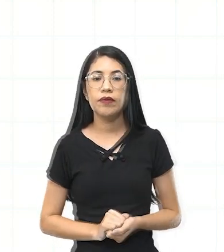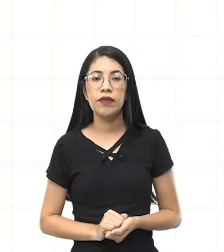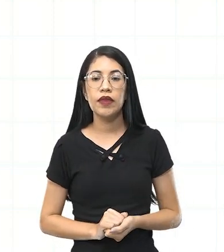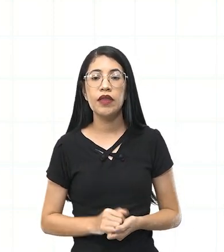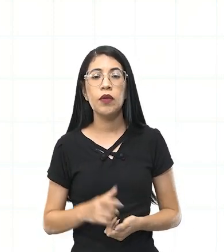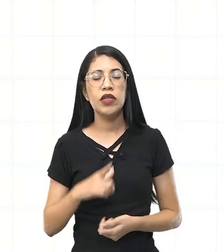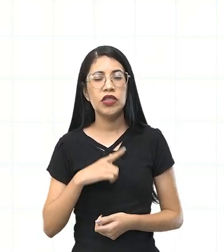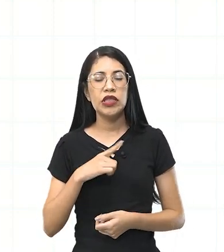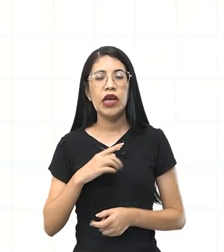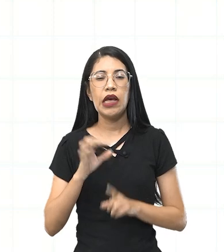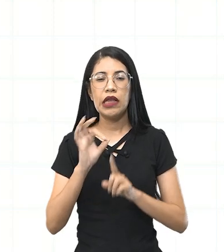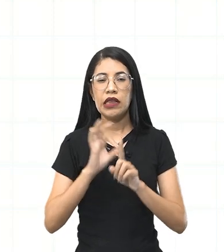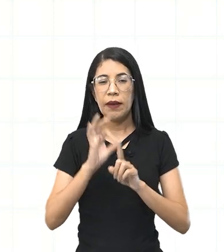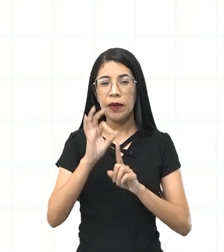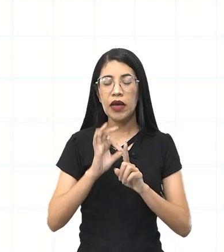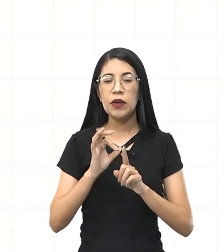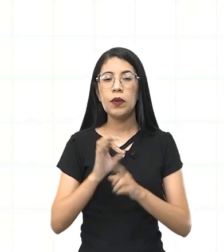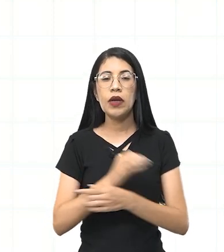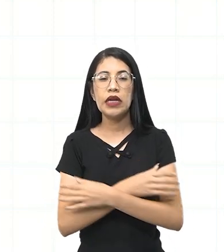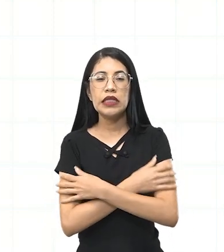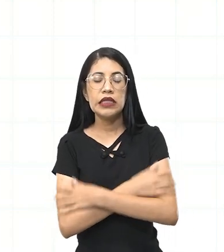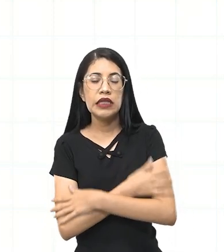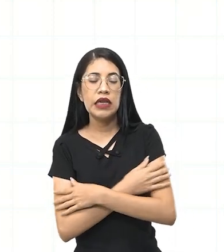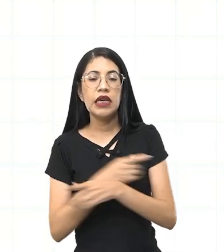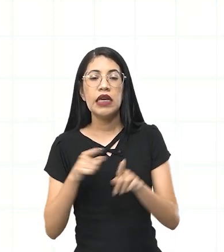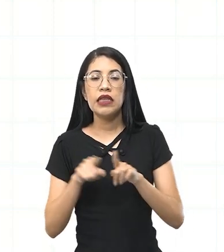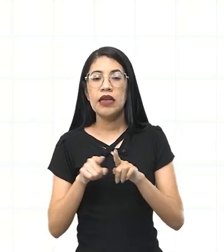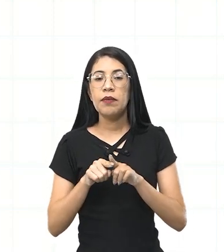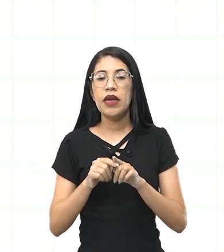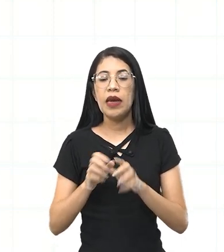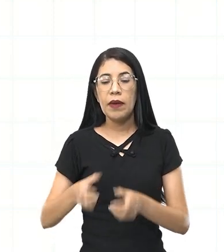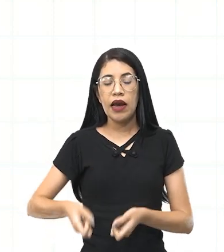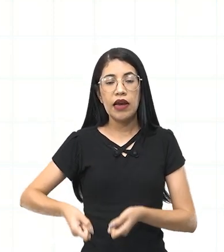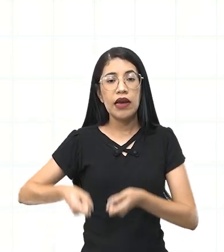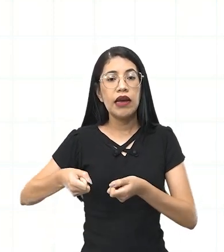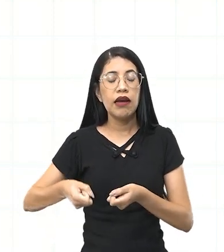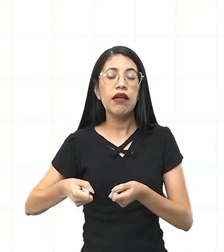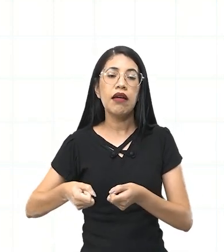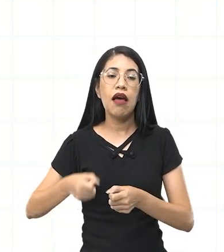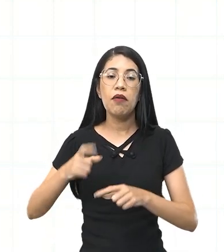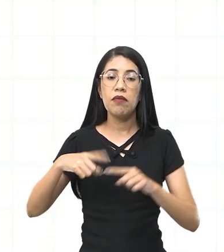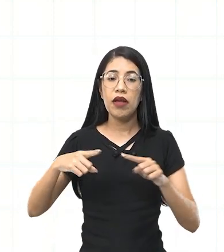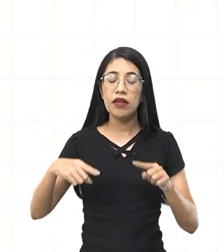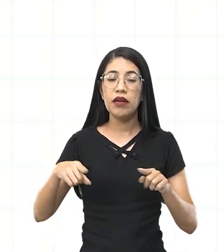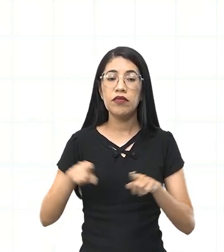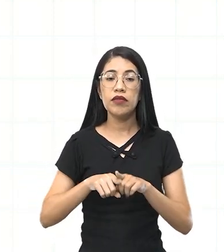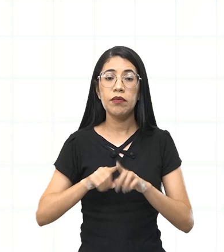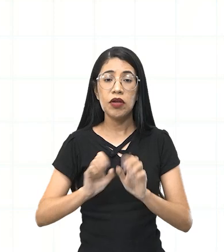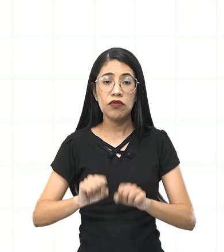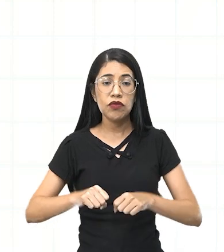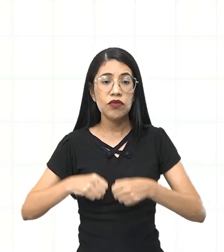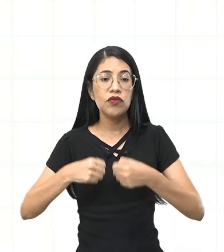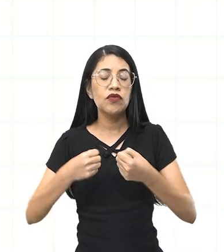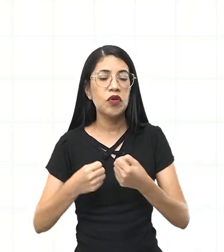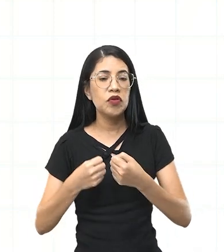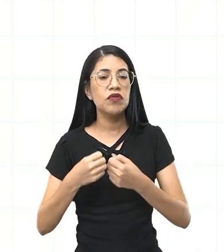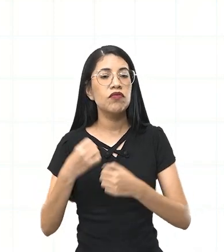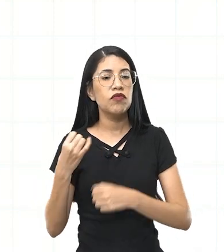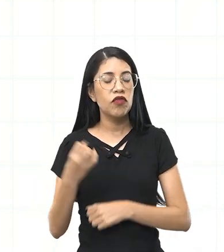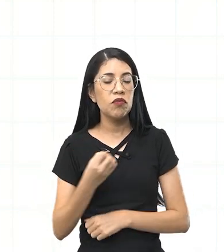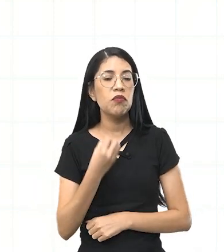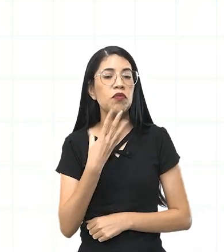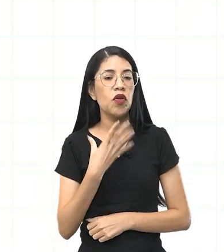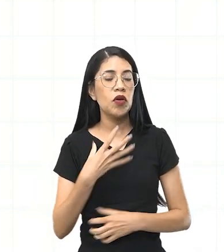com a temperatura, né, para carregar também os equipamentos, o esforço valeu a pena,